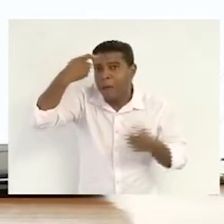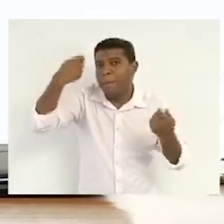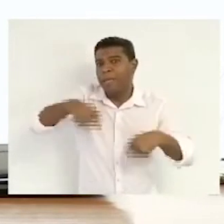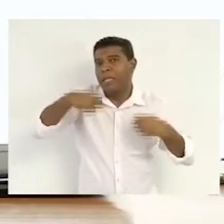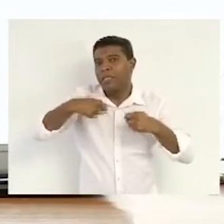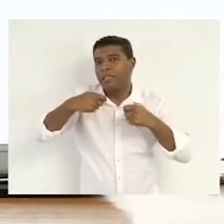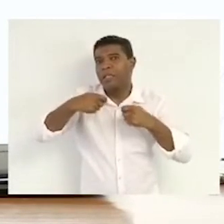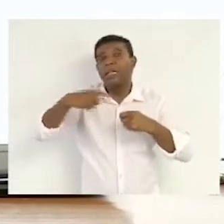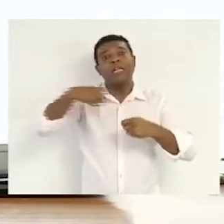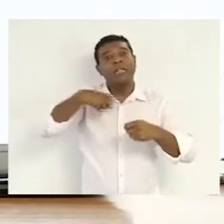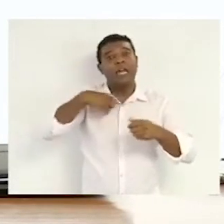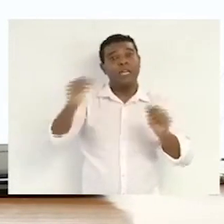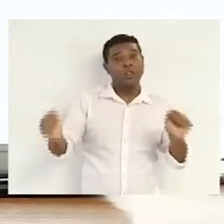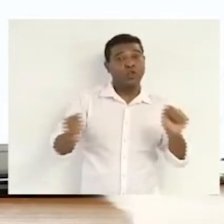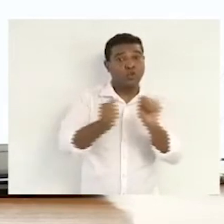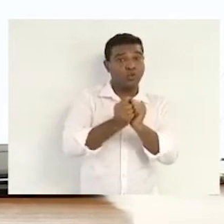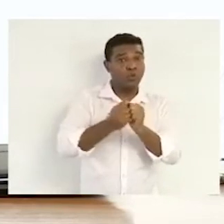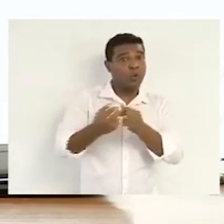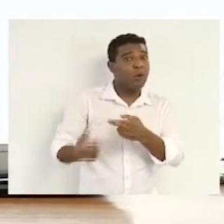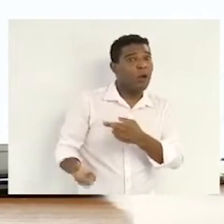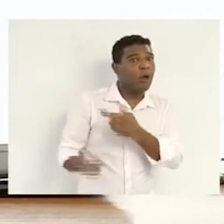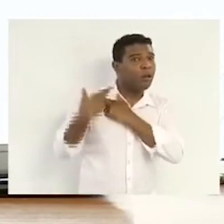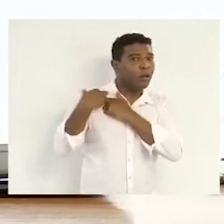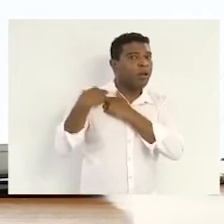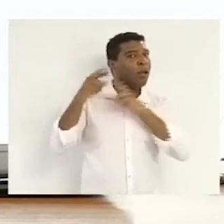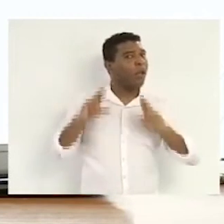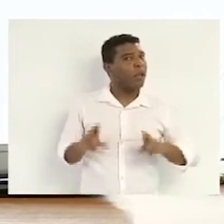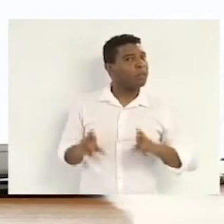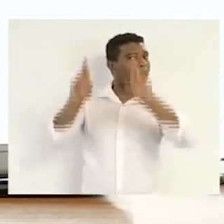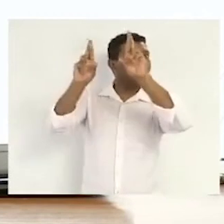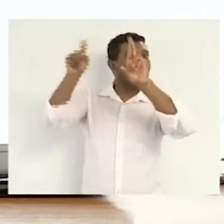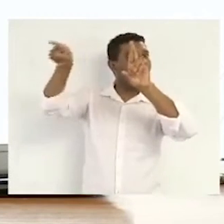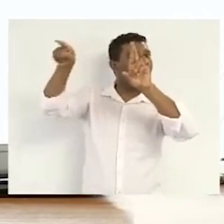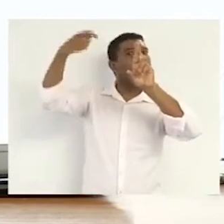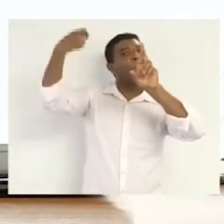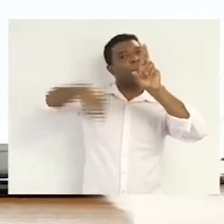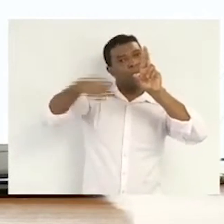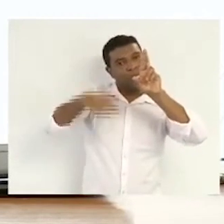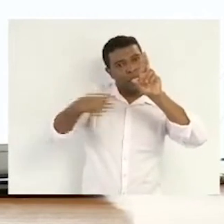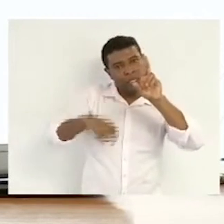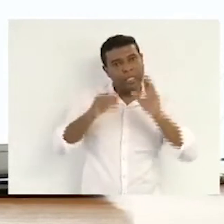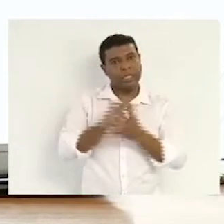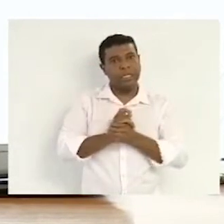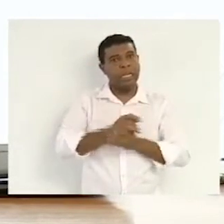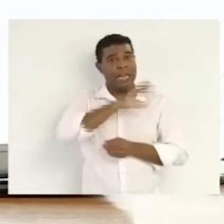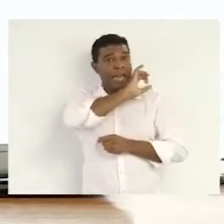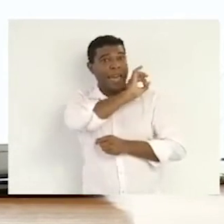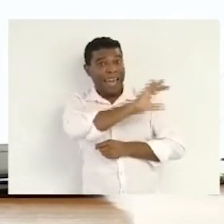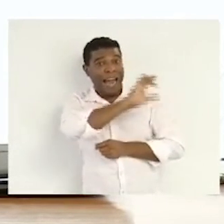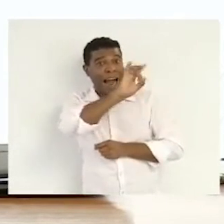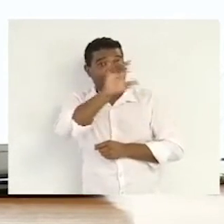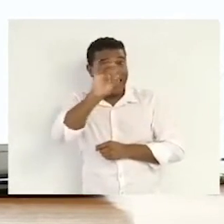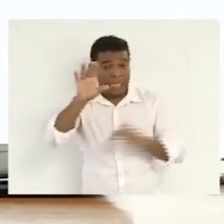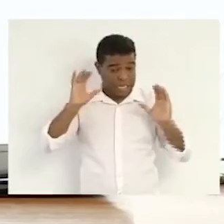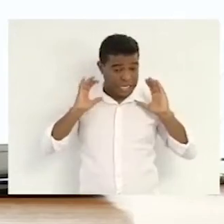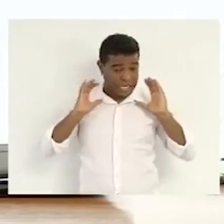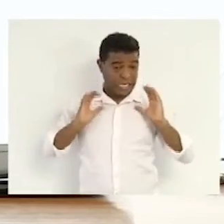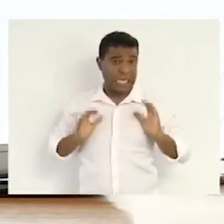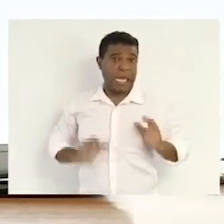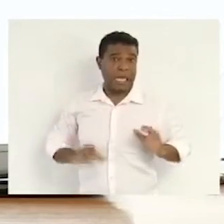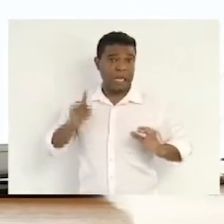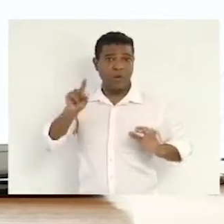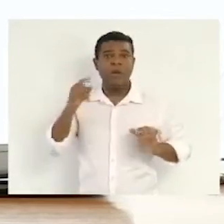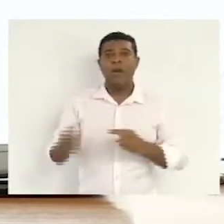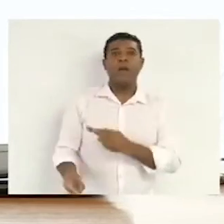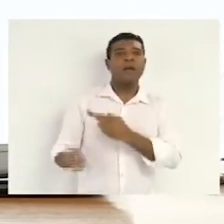traz. A guerra ainda não acabou e cada cidadão é responsável pelo sucesso do